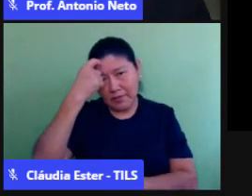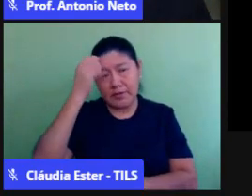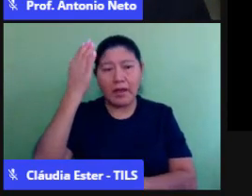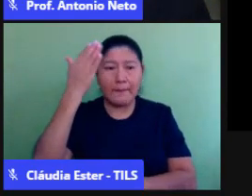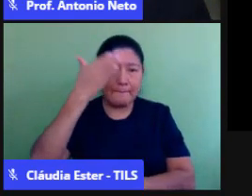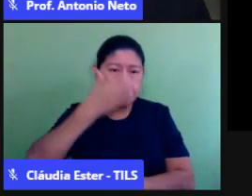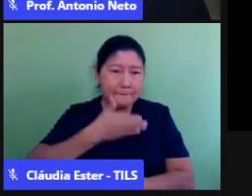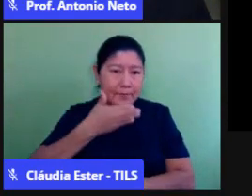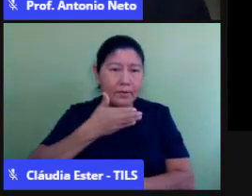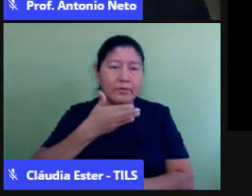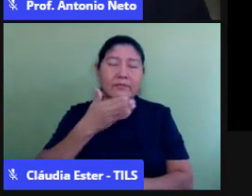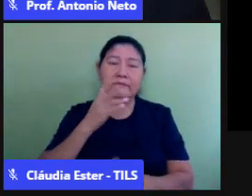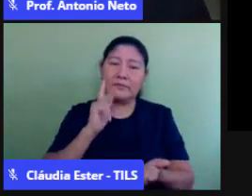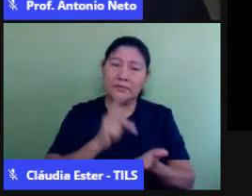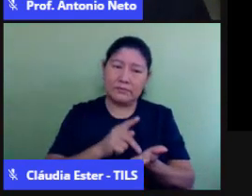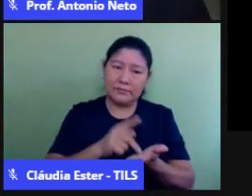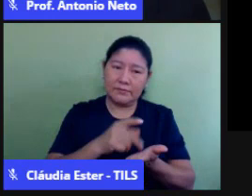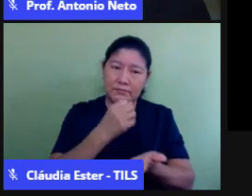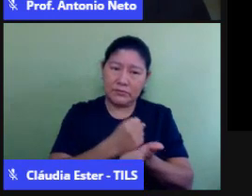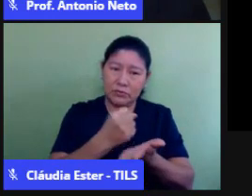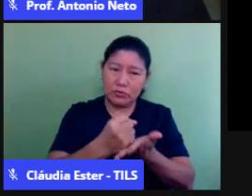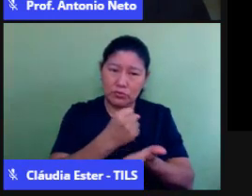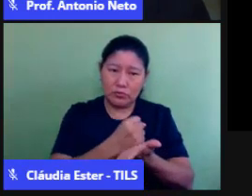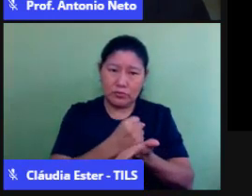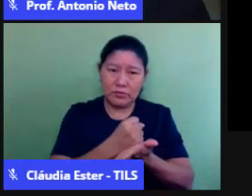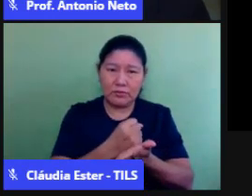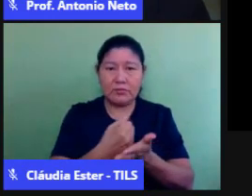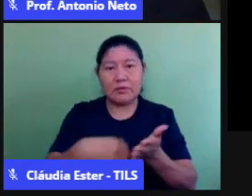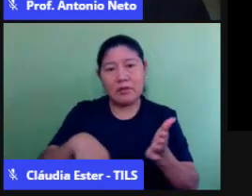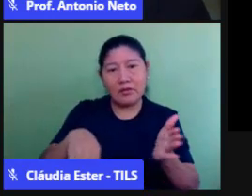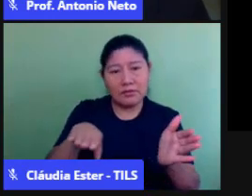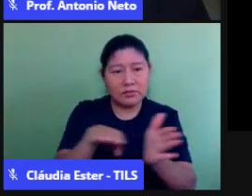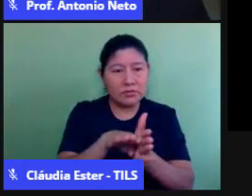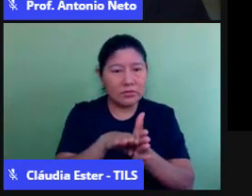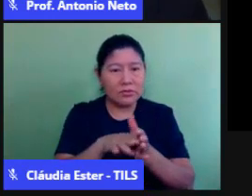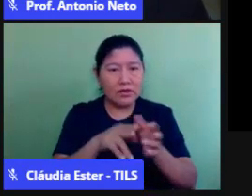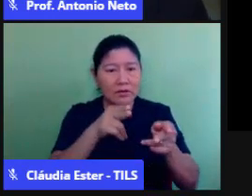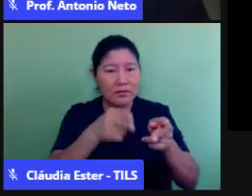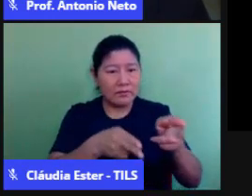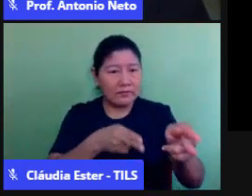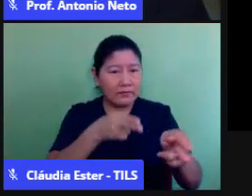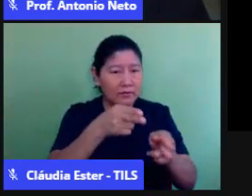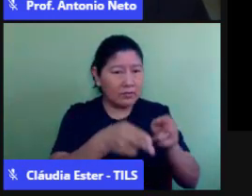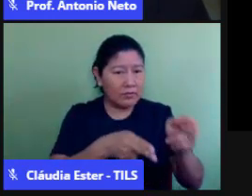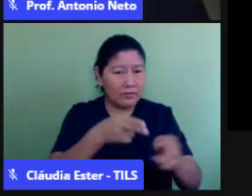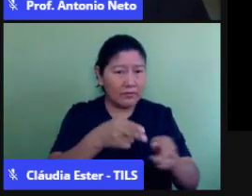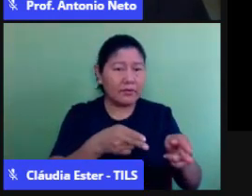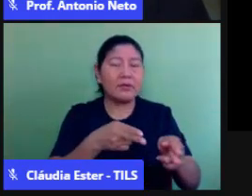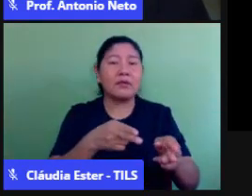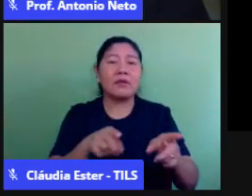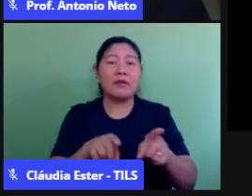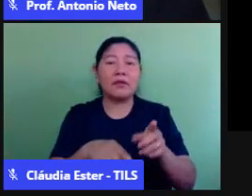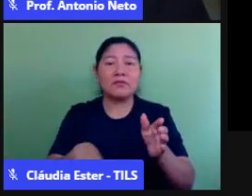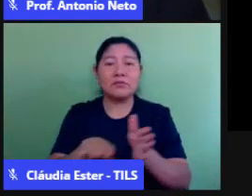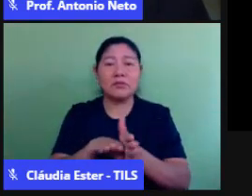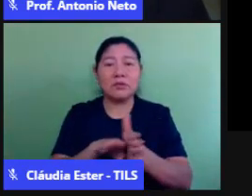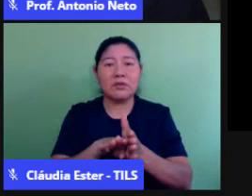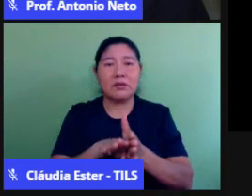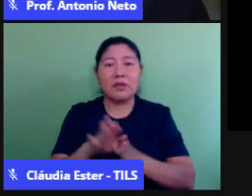registro, né, da questão da quando chega a ferrovia e o melhoramento para a